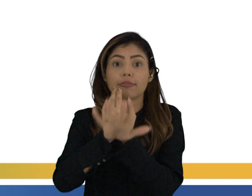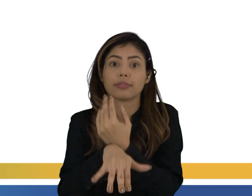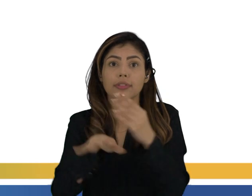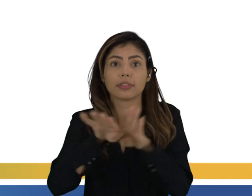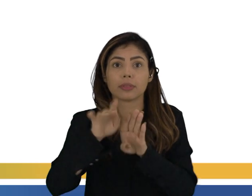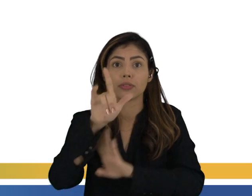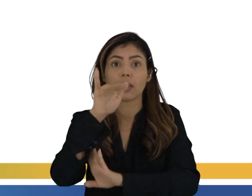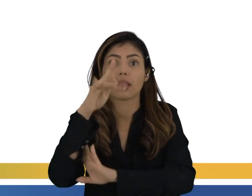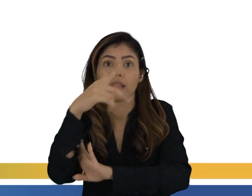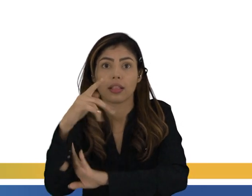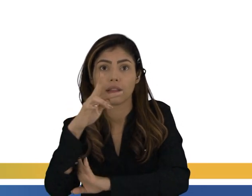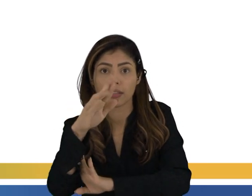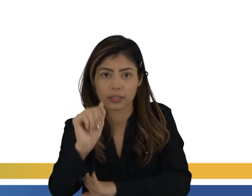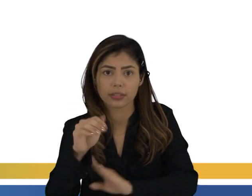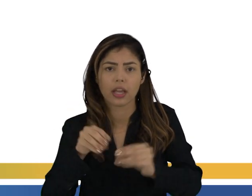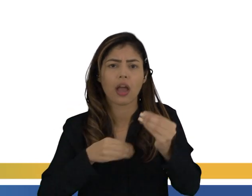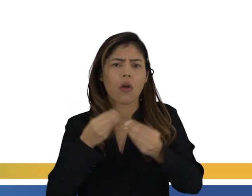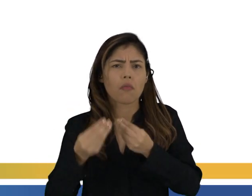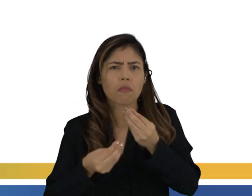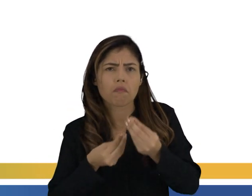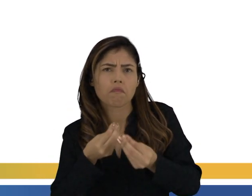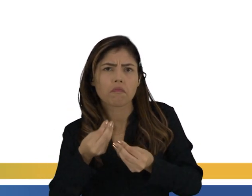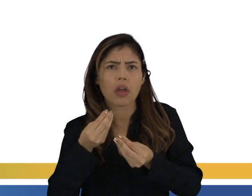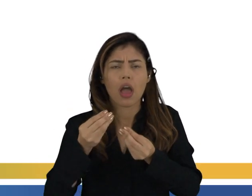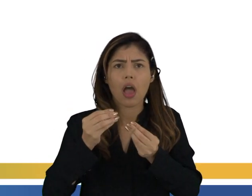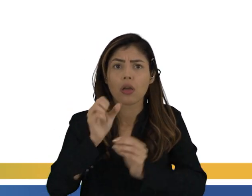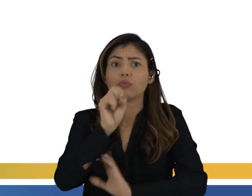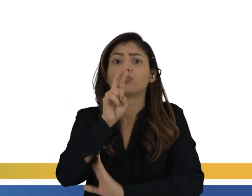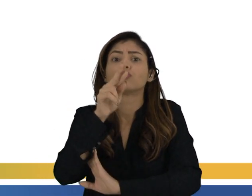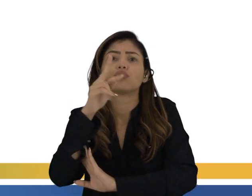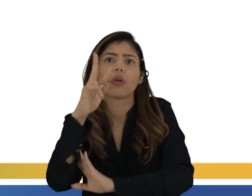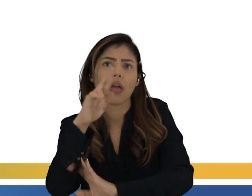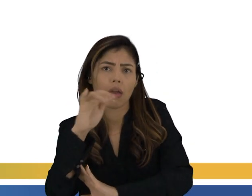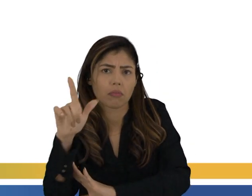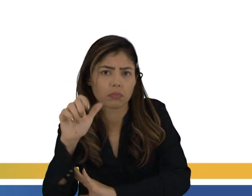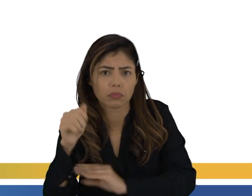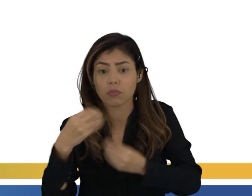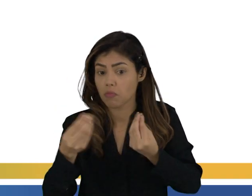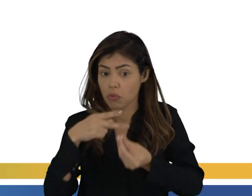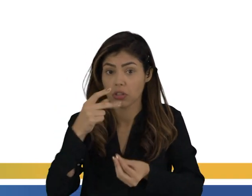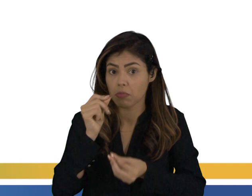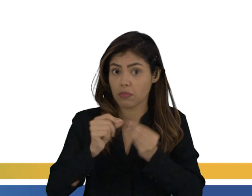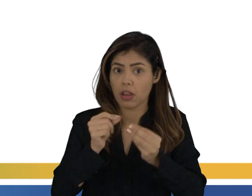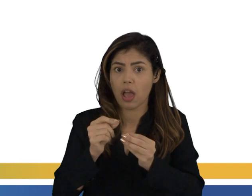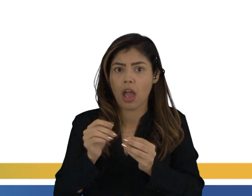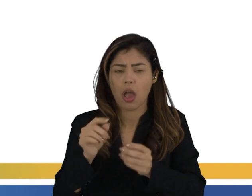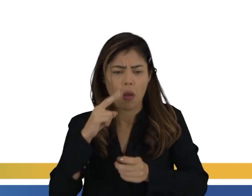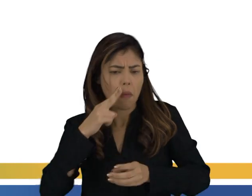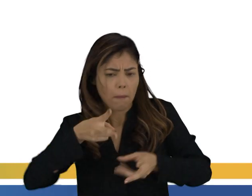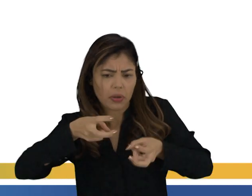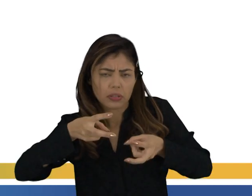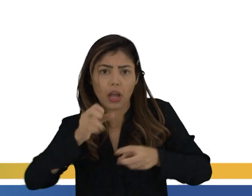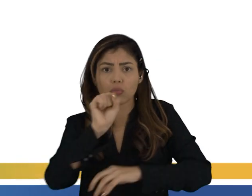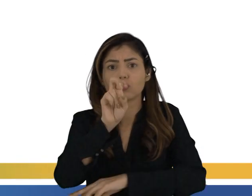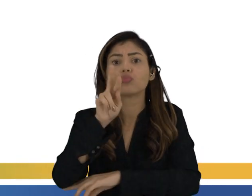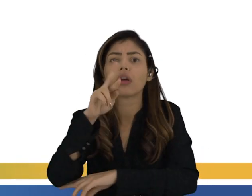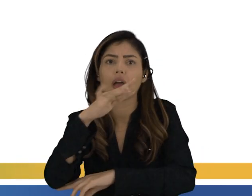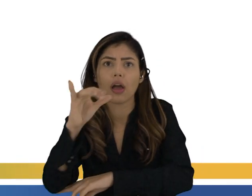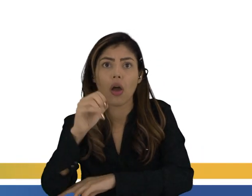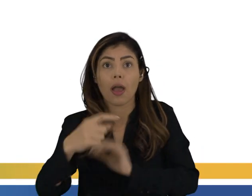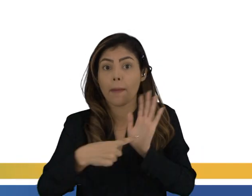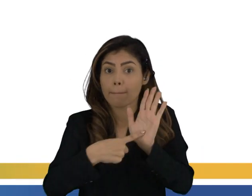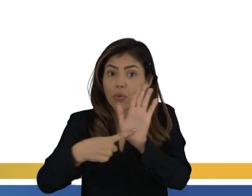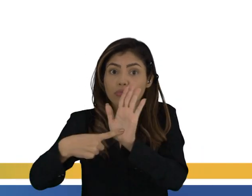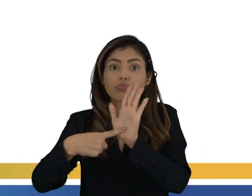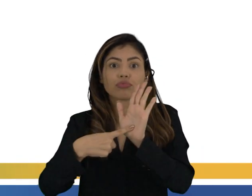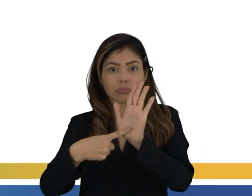Láctex. Eu tenho uma imagem quase que surreal, né? Podemos dizer, não tão abstrata, ela é mais surreal, mas está